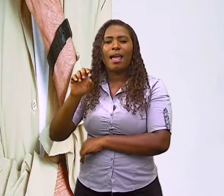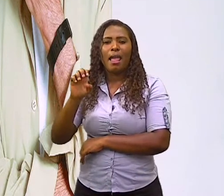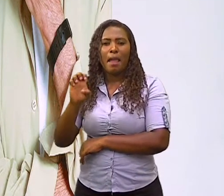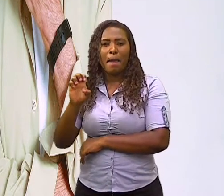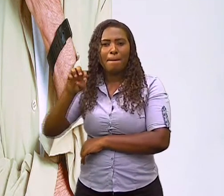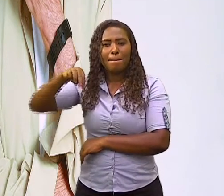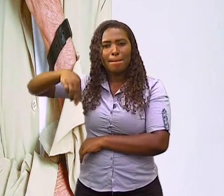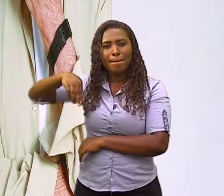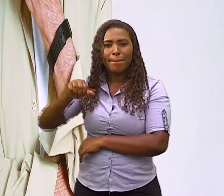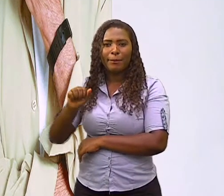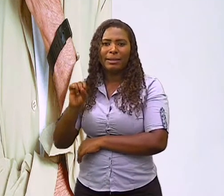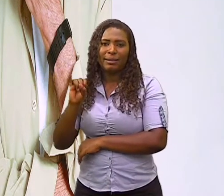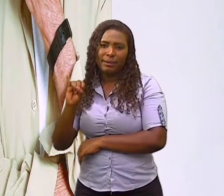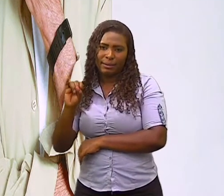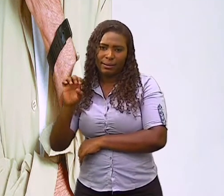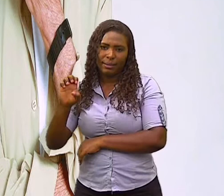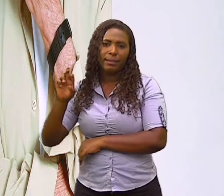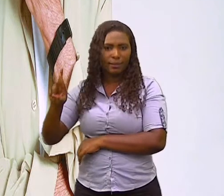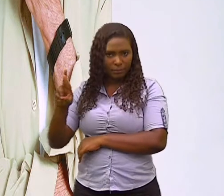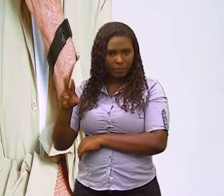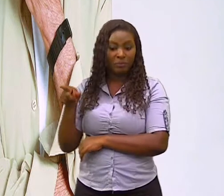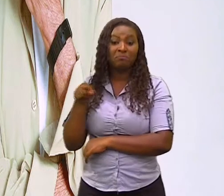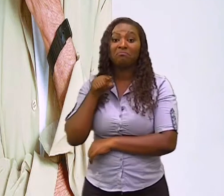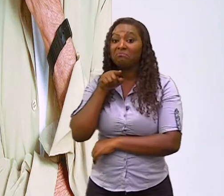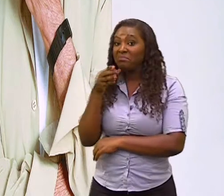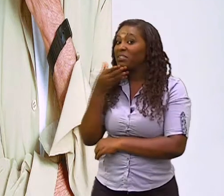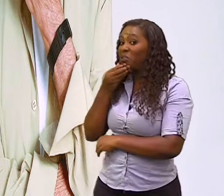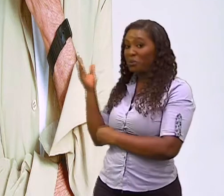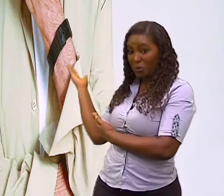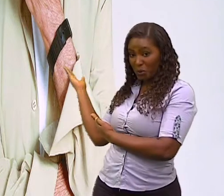de 1907.